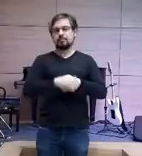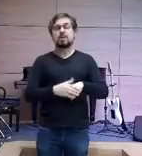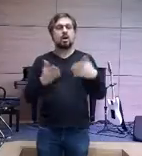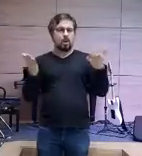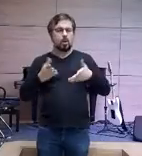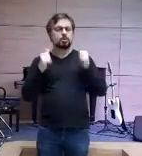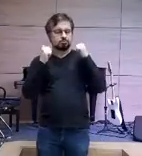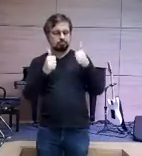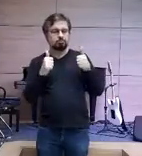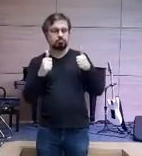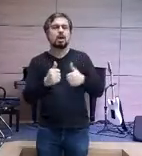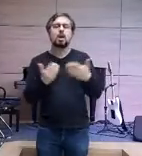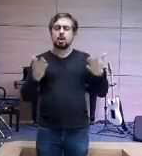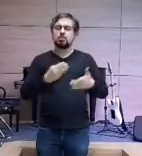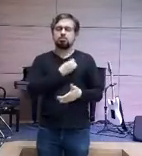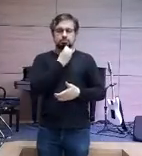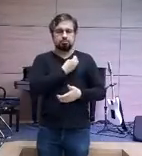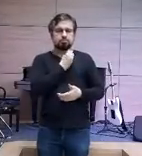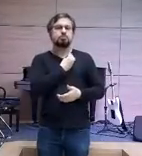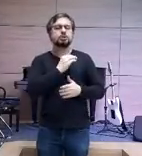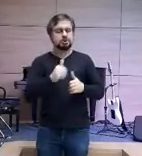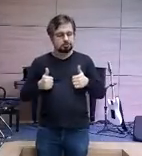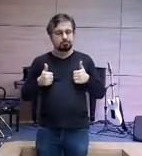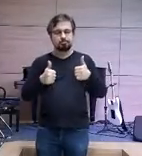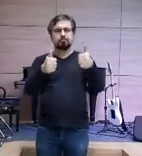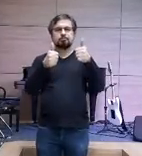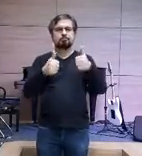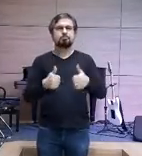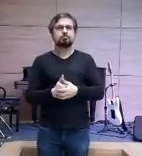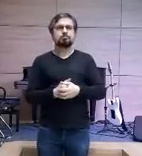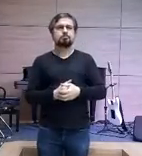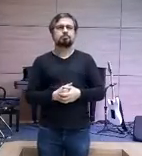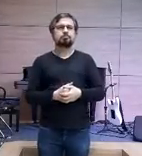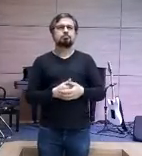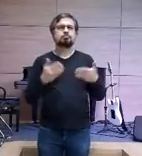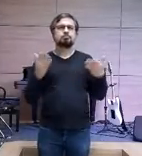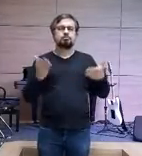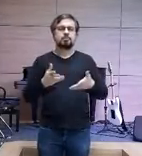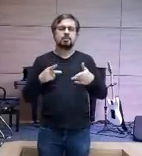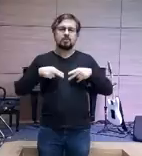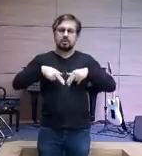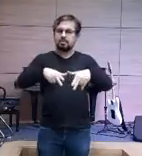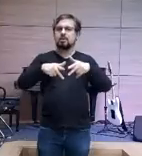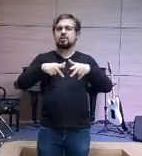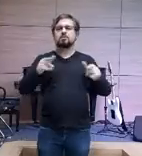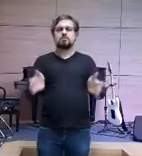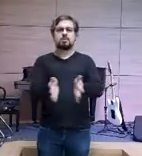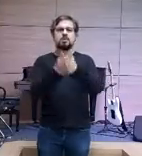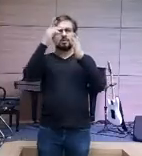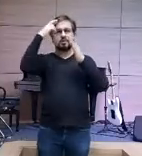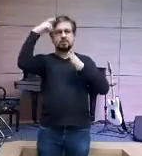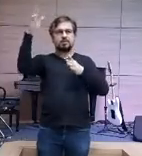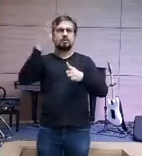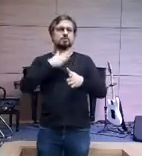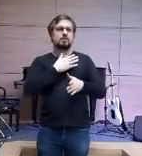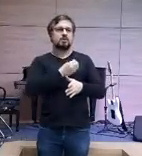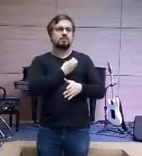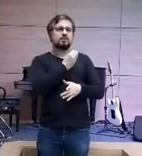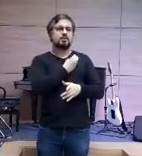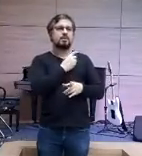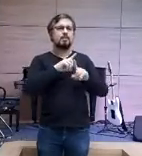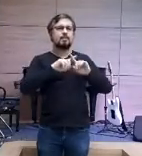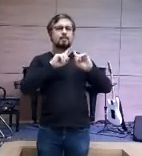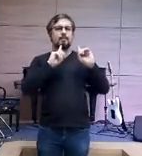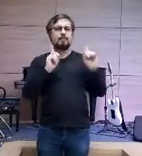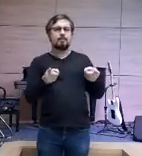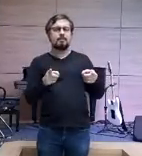Agora sim agora minha vida é pra valer agora vou caminhar nós maravilhas do senhor na minha vida mas chega um tempo